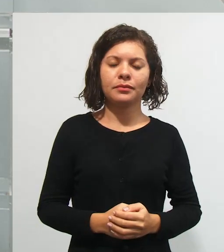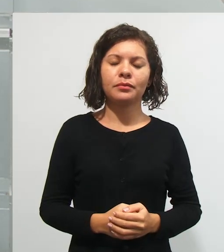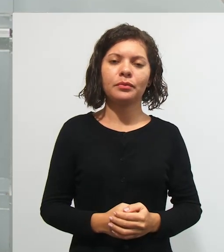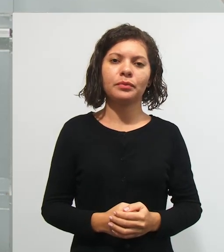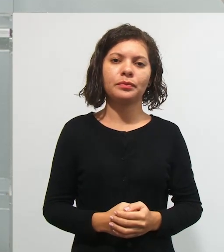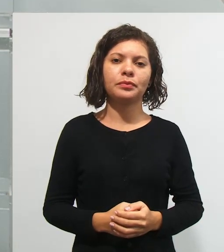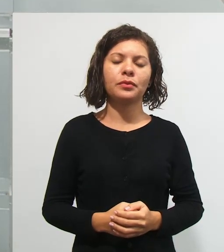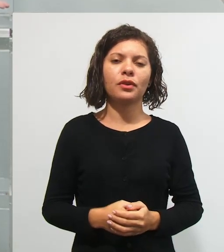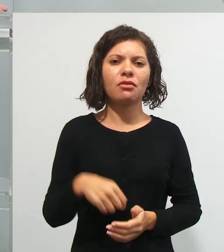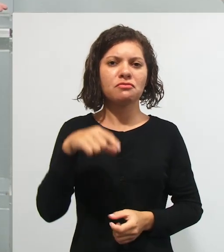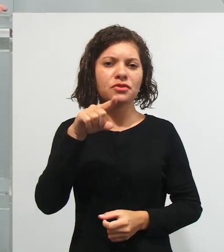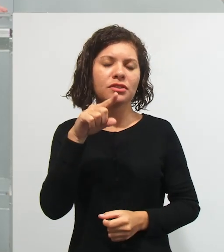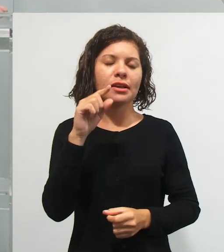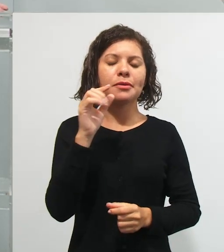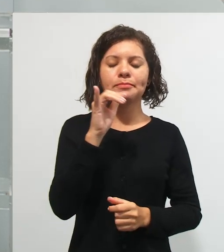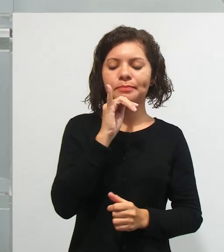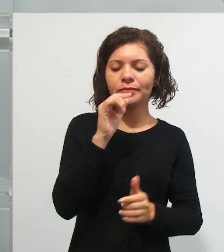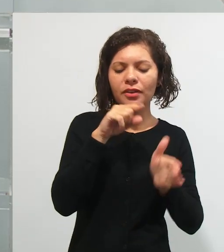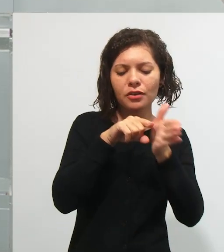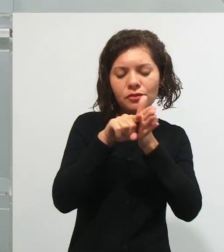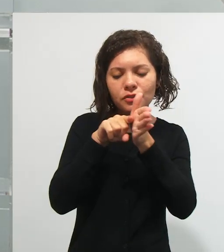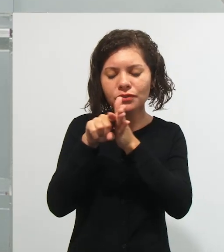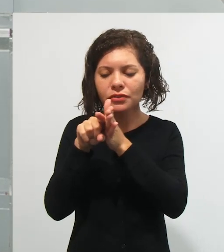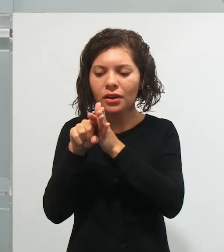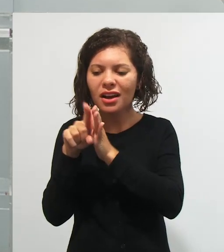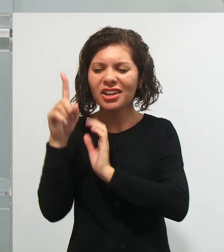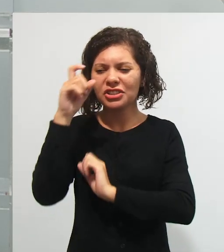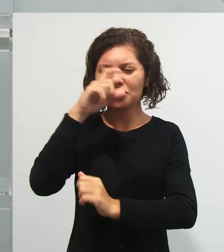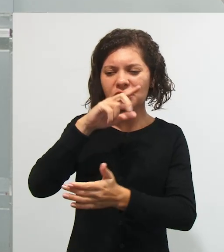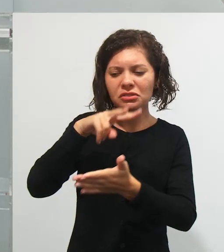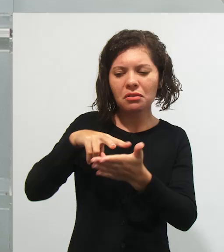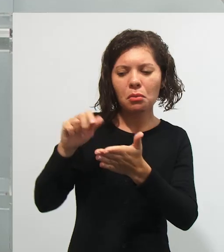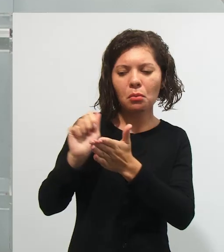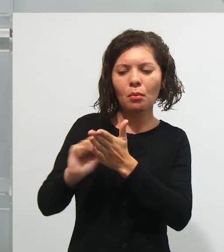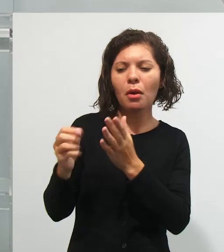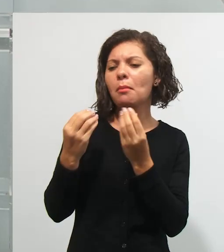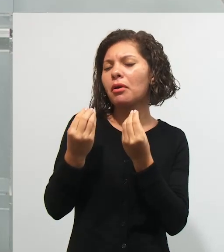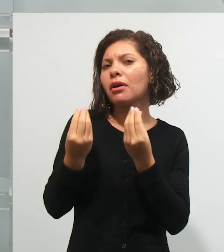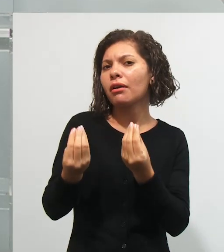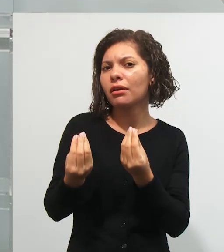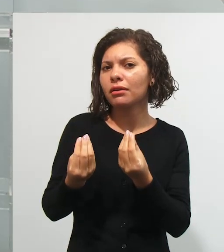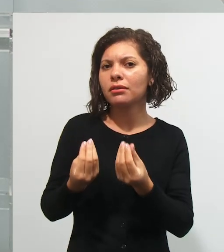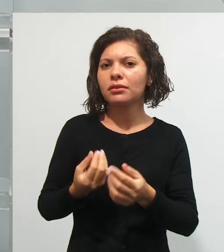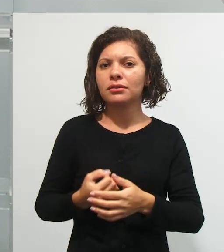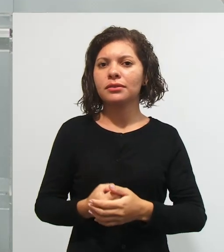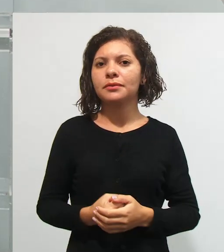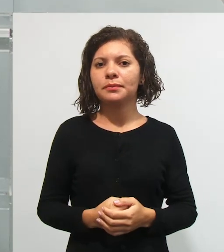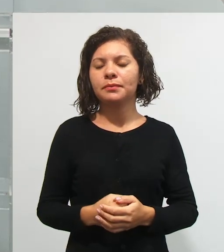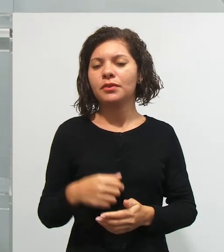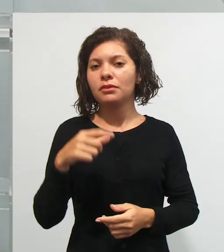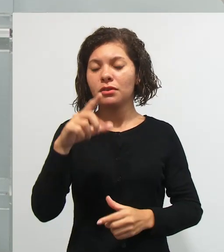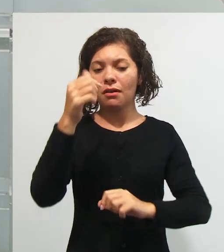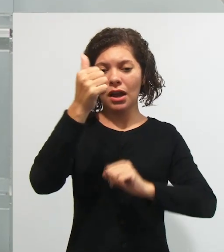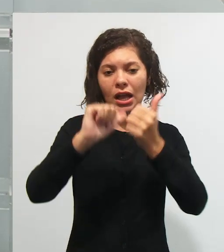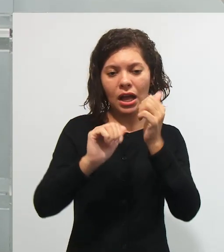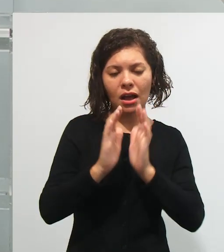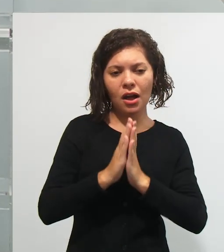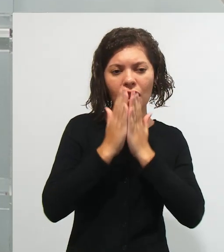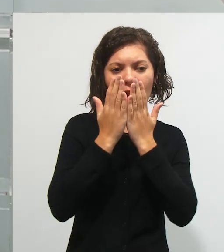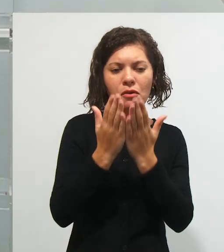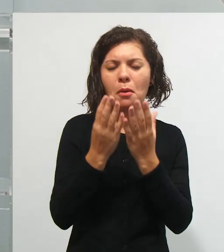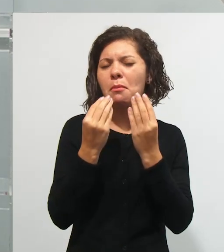de leitura e escrita para quê? Você vai analisar um livro didático para quê?